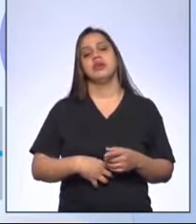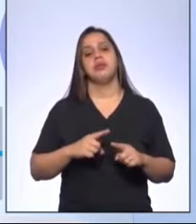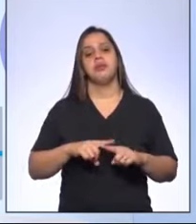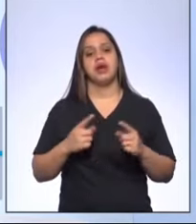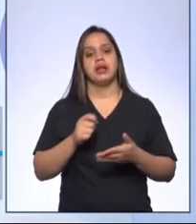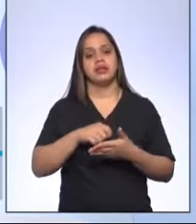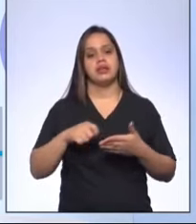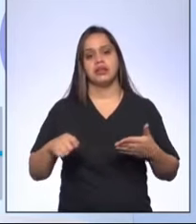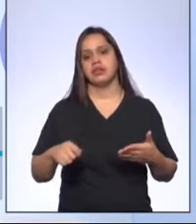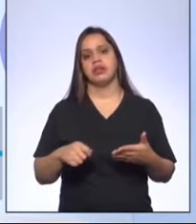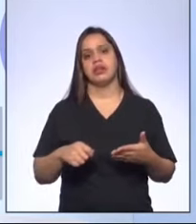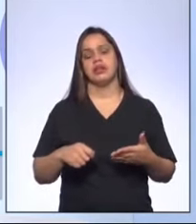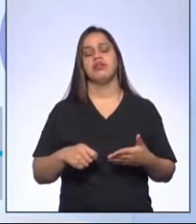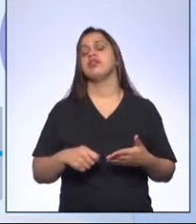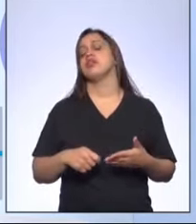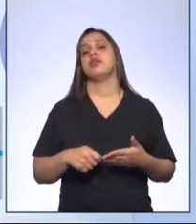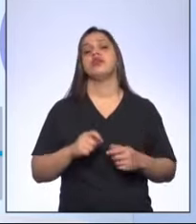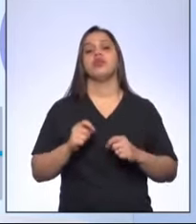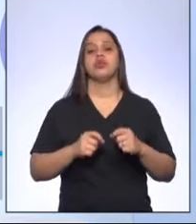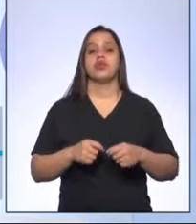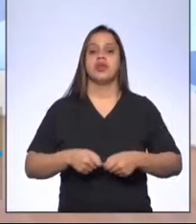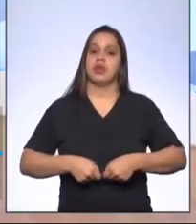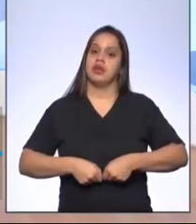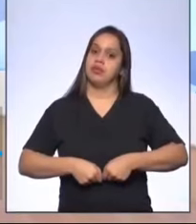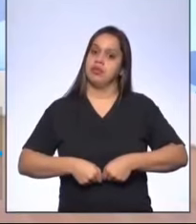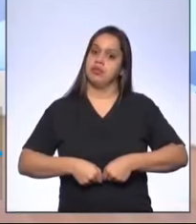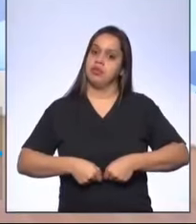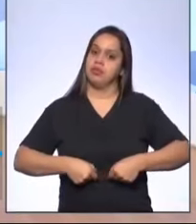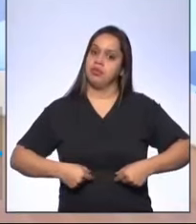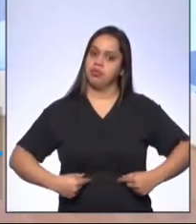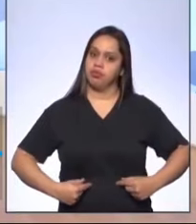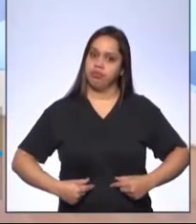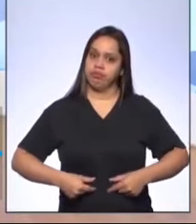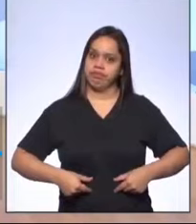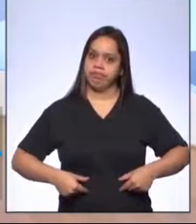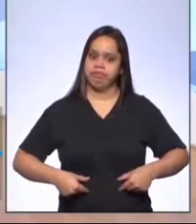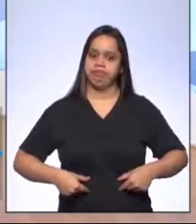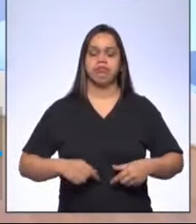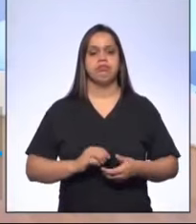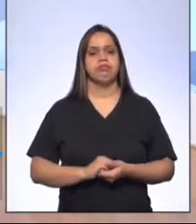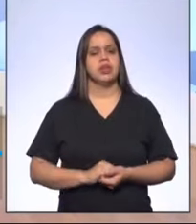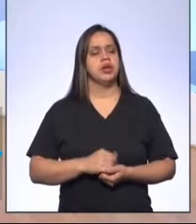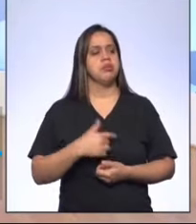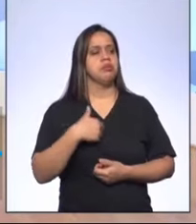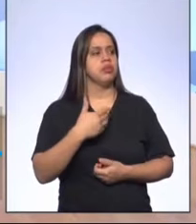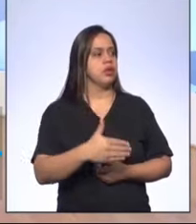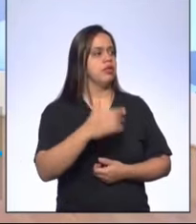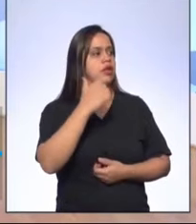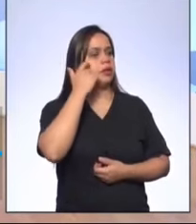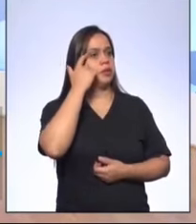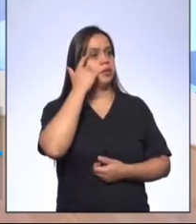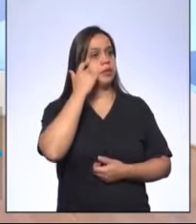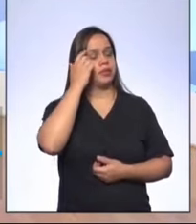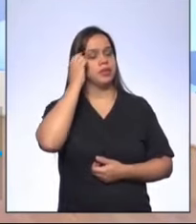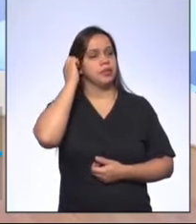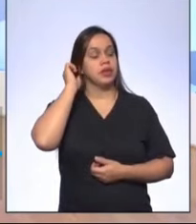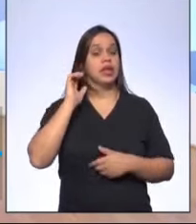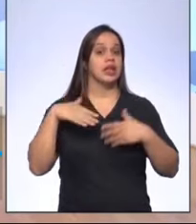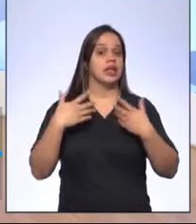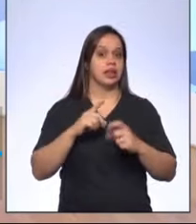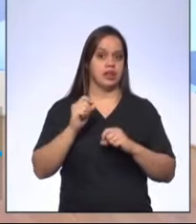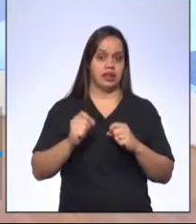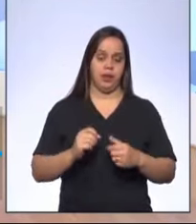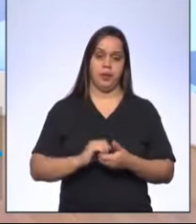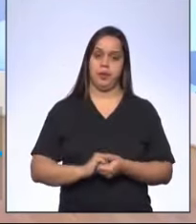intestino delgado, tá bom, Vitor? E por aí vai, professor. Ok. Gente, ó, então assim, a